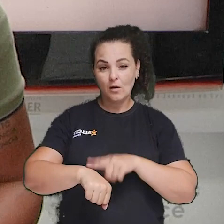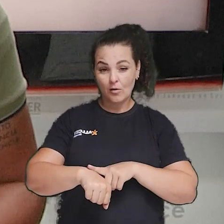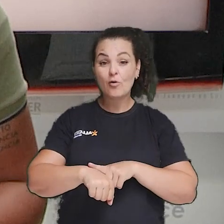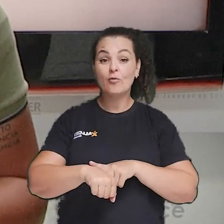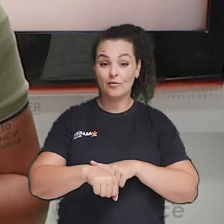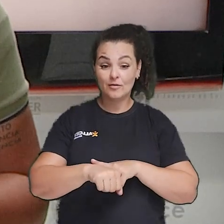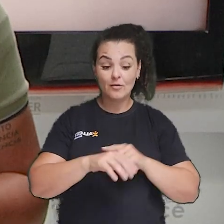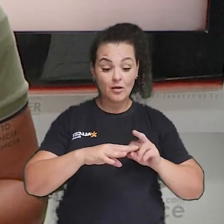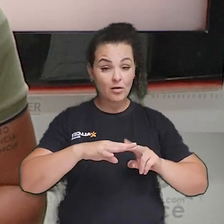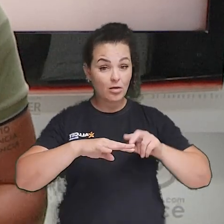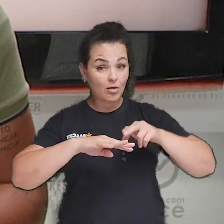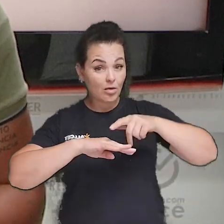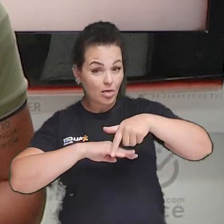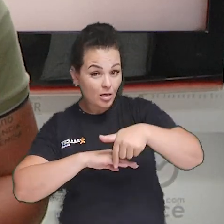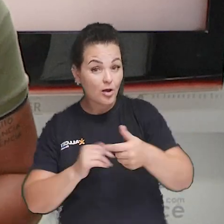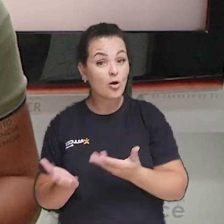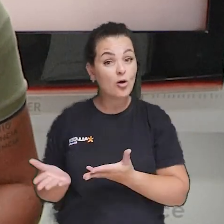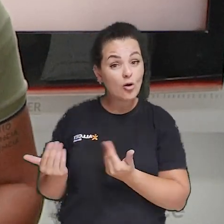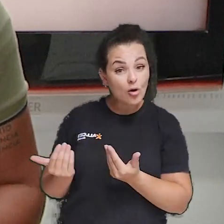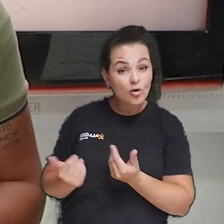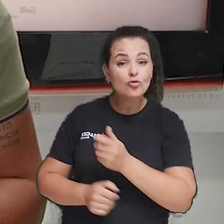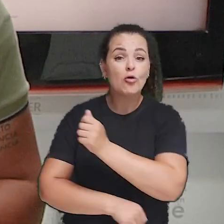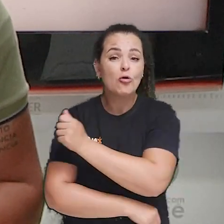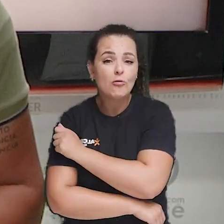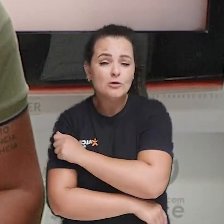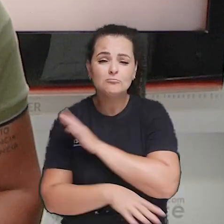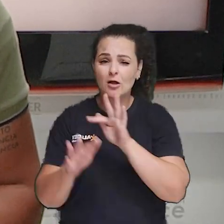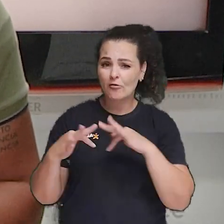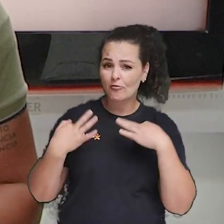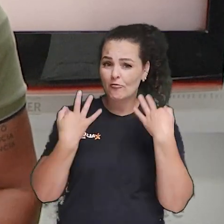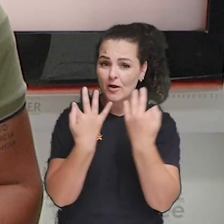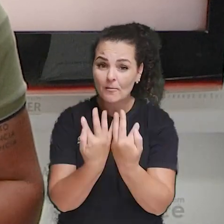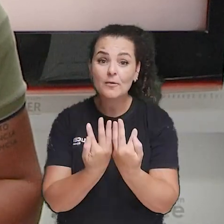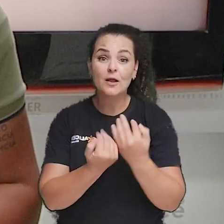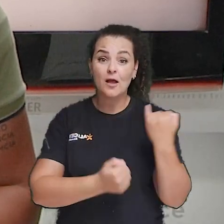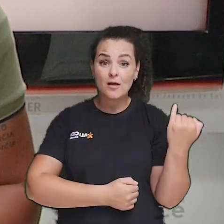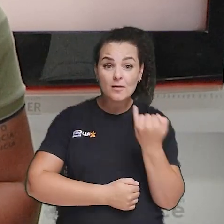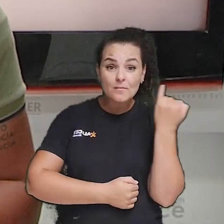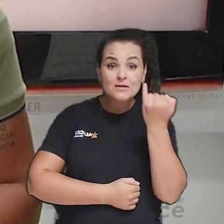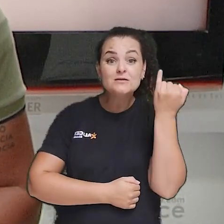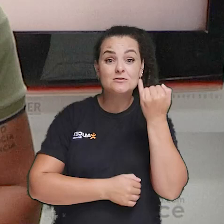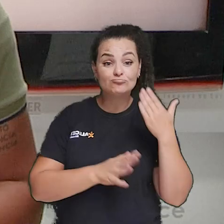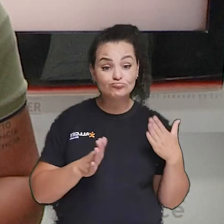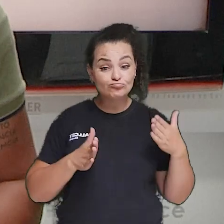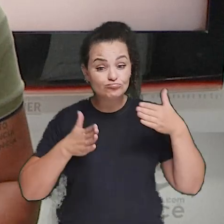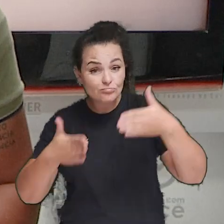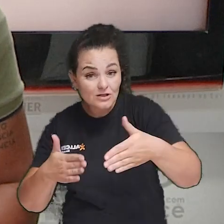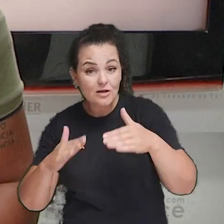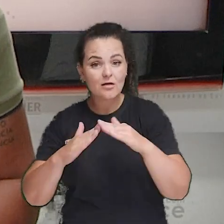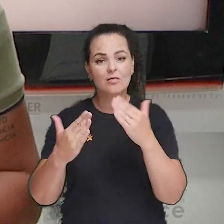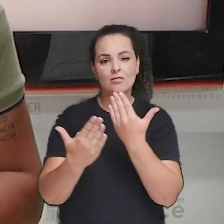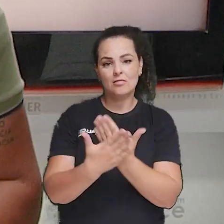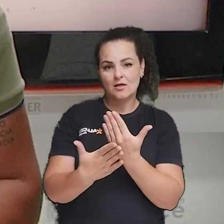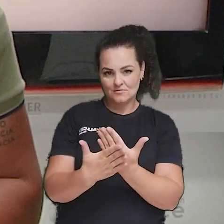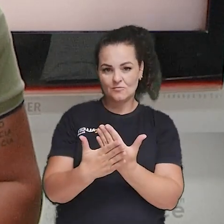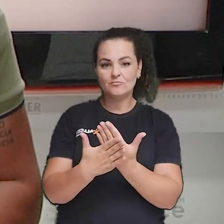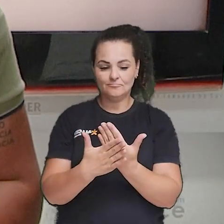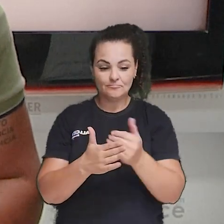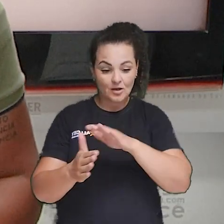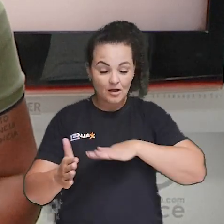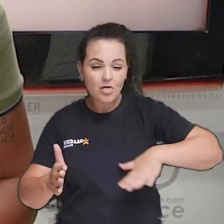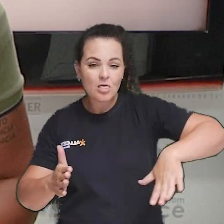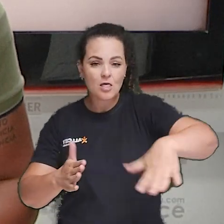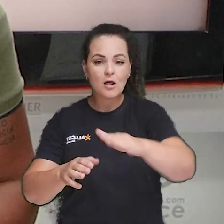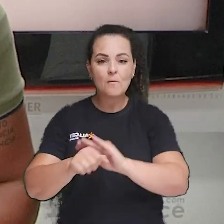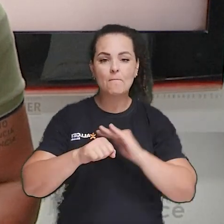por estudantes e seus familiares que se dirigem às duas importantes instituições de ensino da região o trecho em